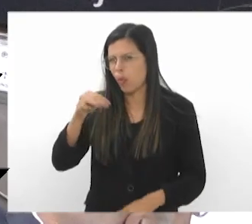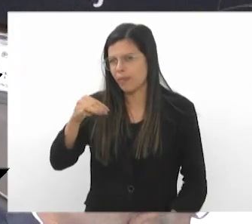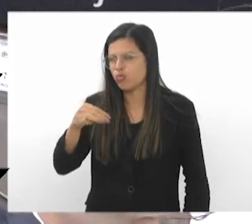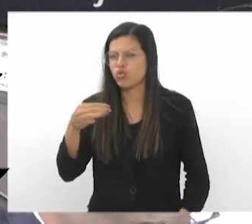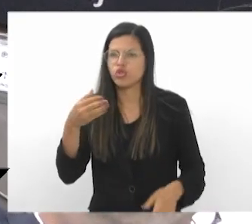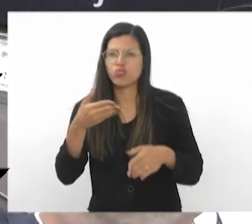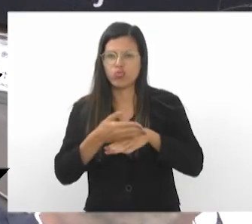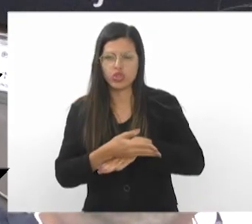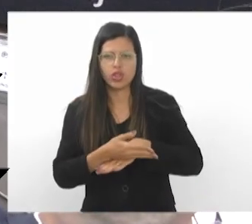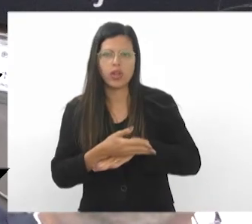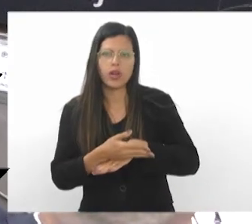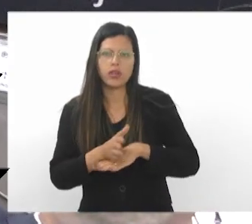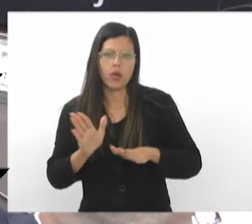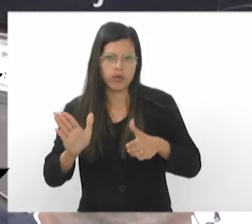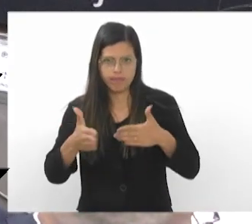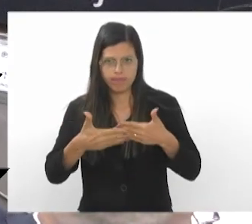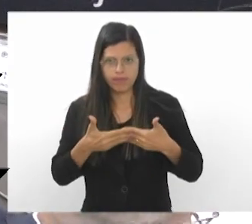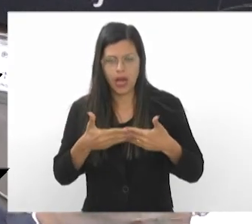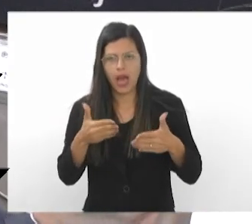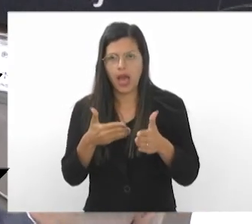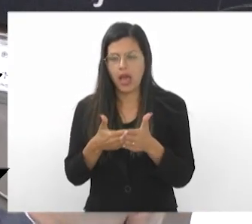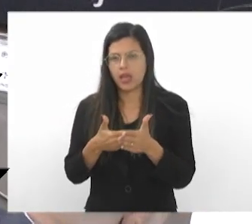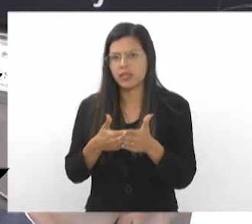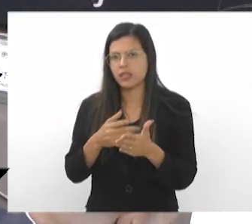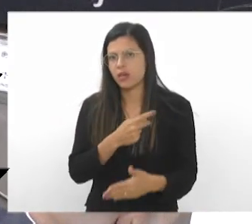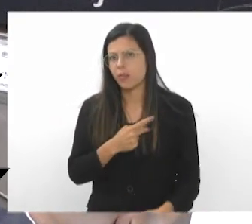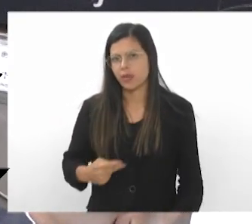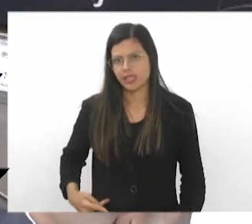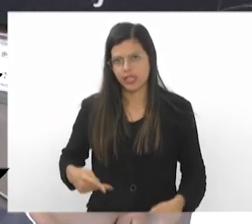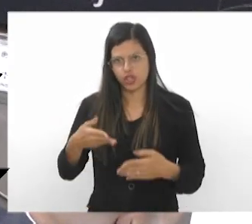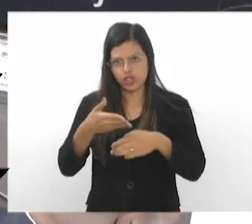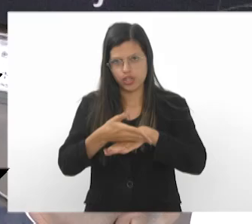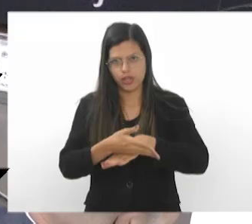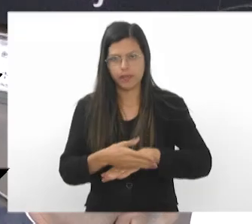Então, suspendendo os trabalhos até a chegada do nosso presidente Rodrigo Amorim.